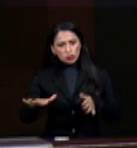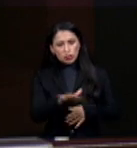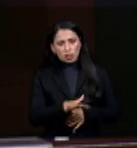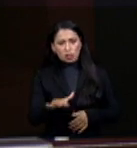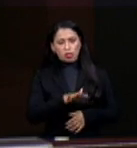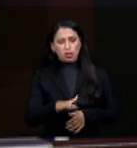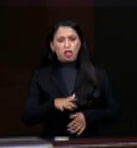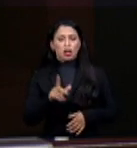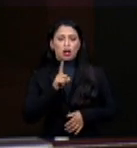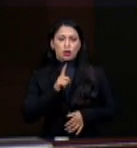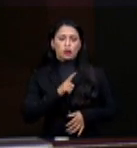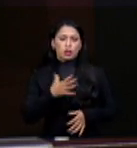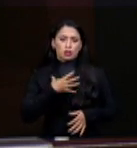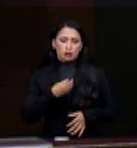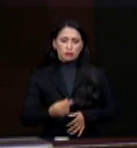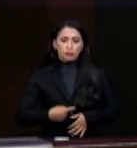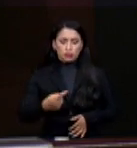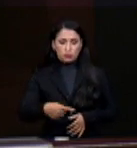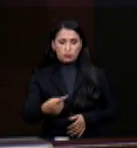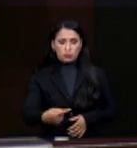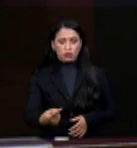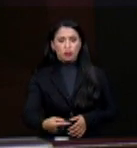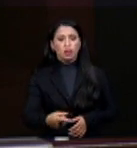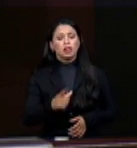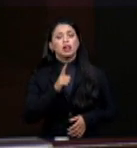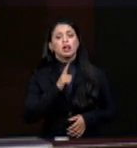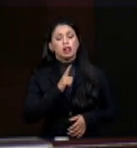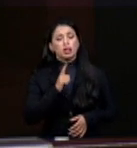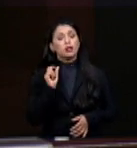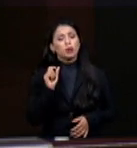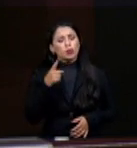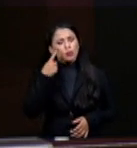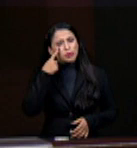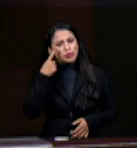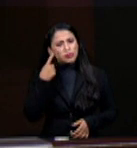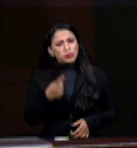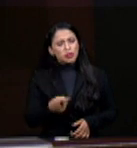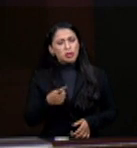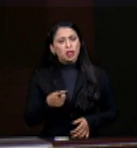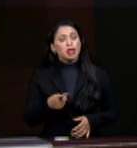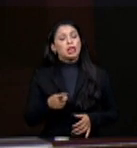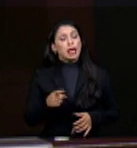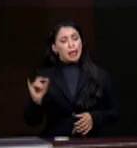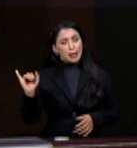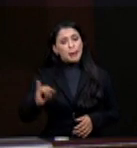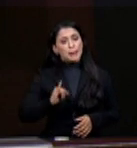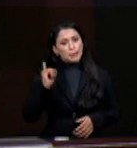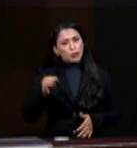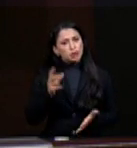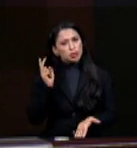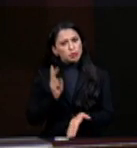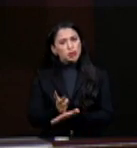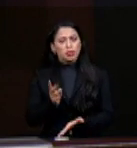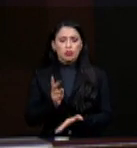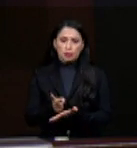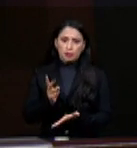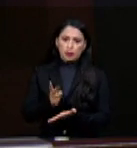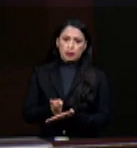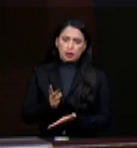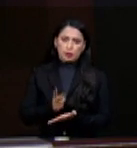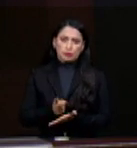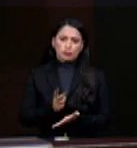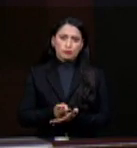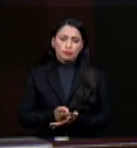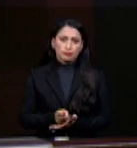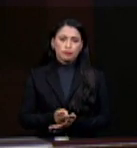considera os serviços de saúde sexual e reprodutiva como serviços essenciais que devem ser mantidos, priorizados e